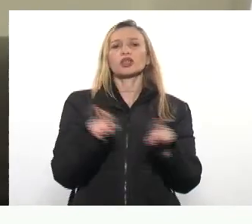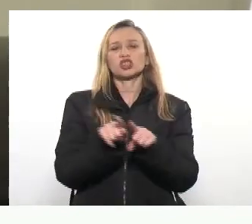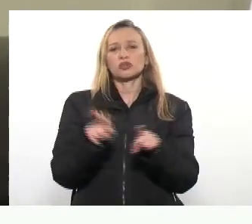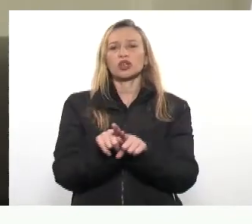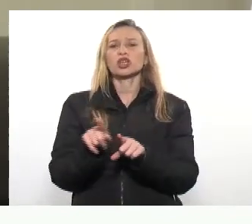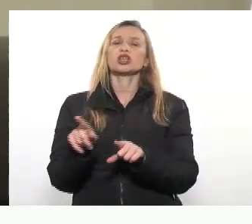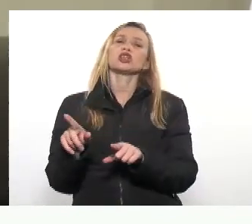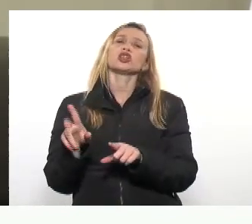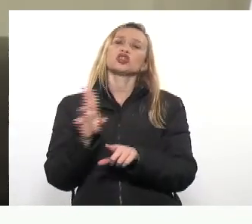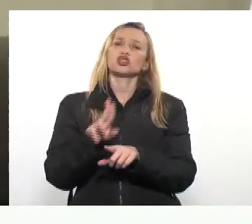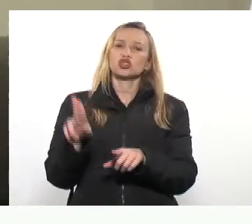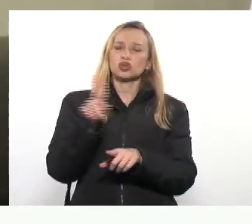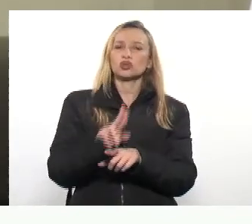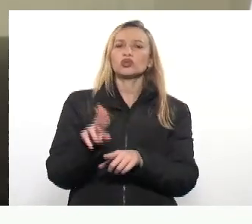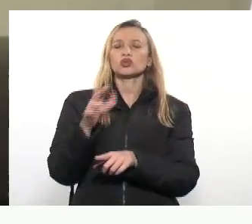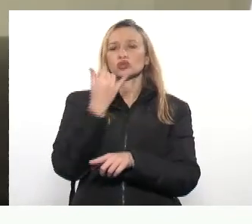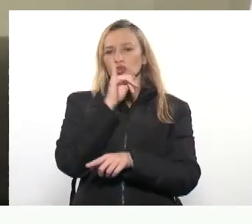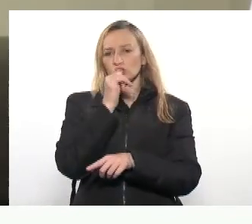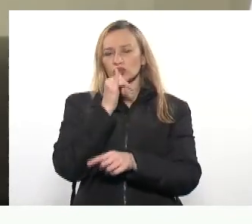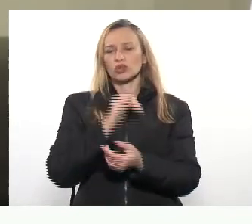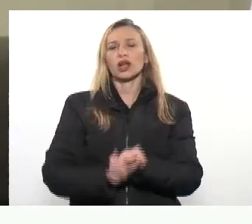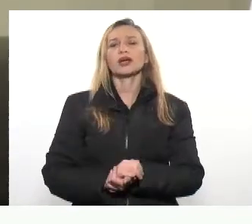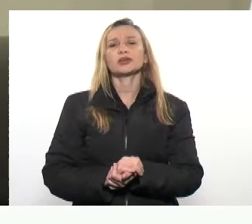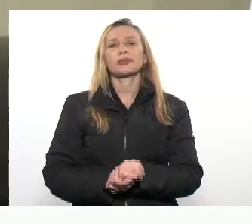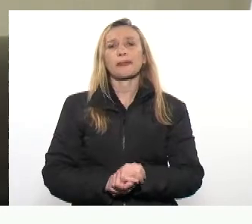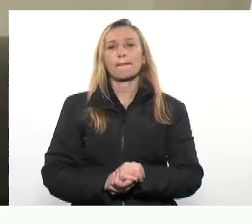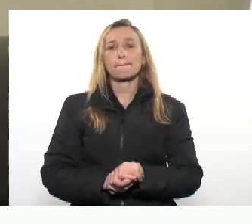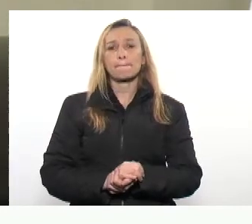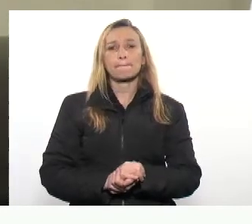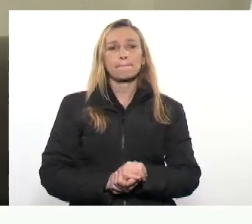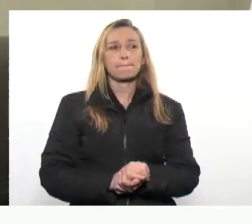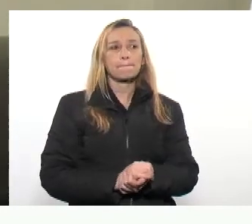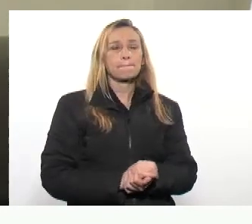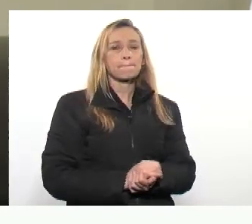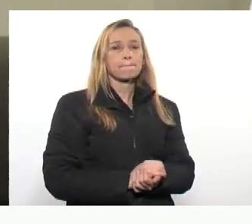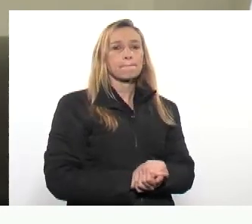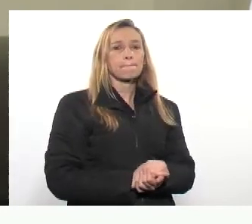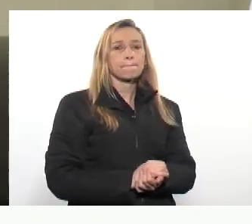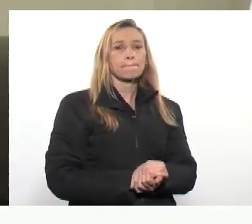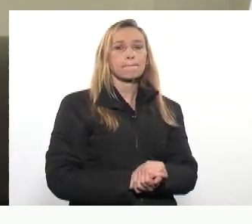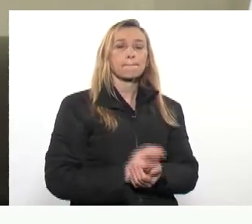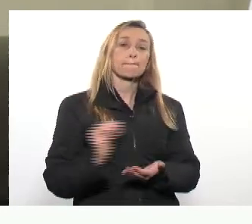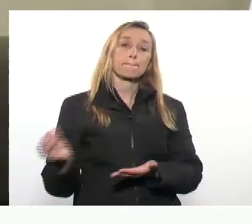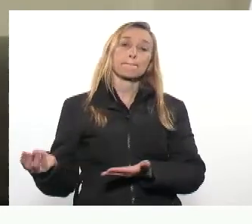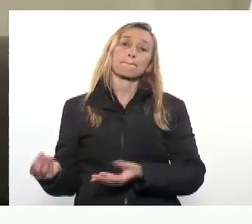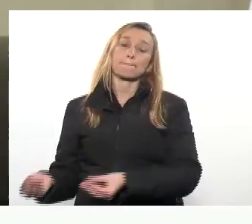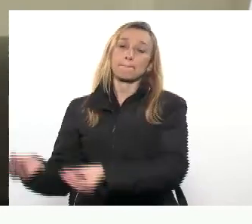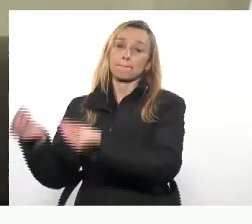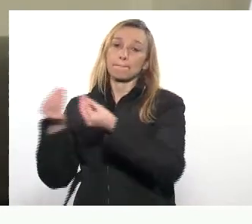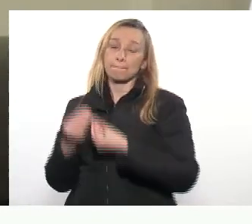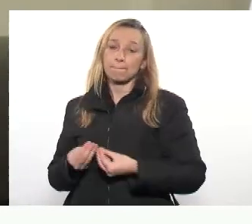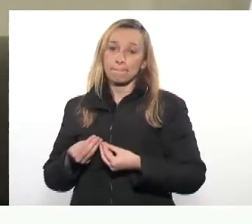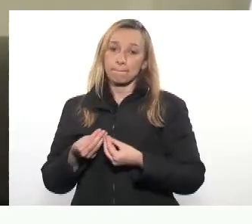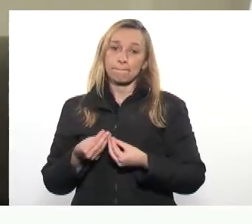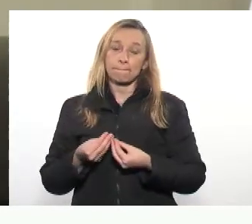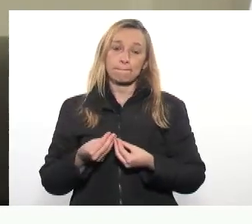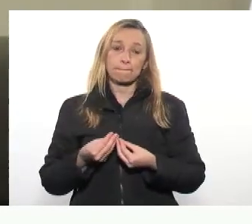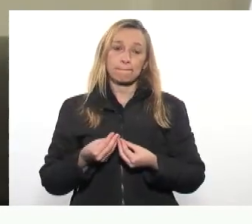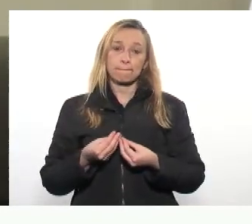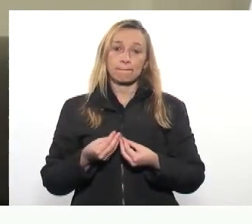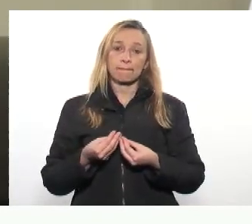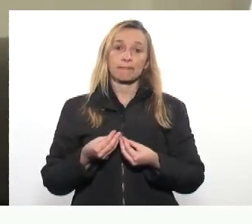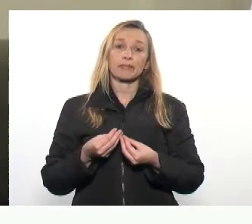fornecimento de consumo, como a Light, que entrega e boa parte até não